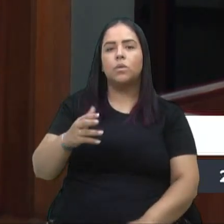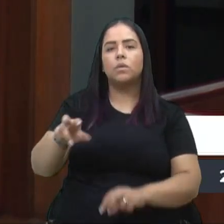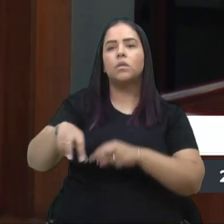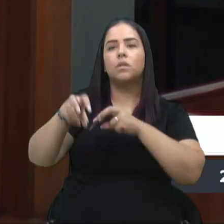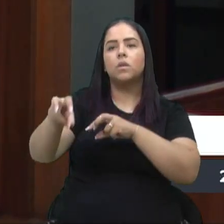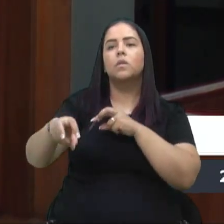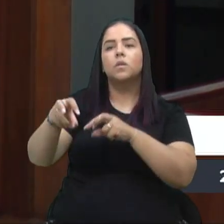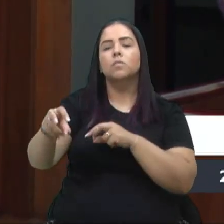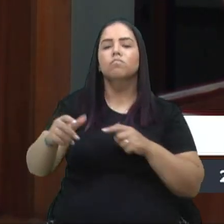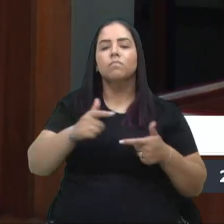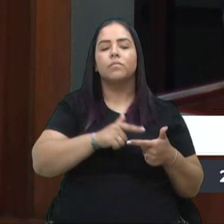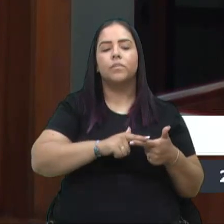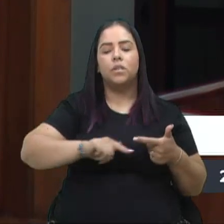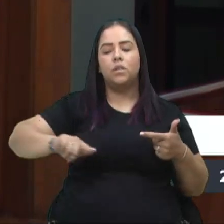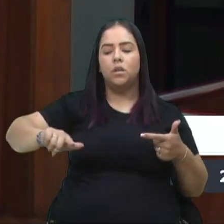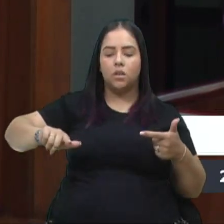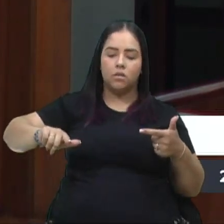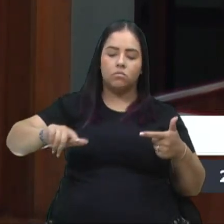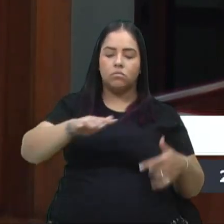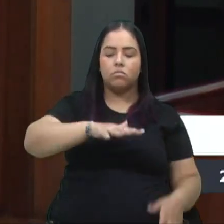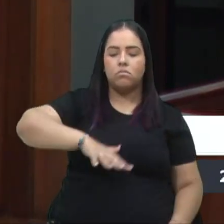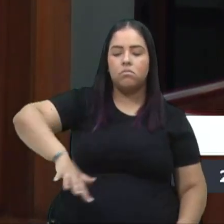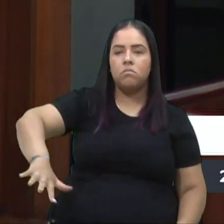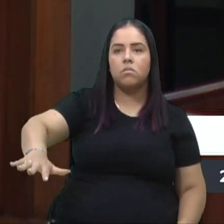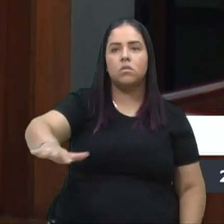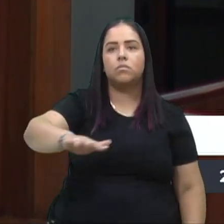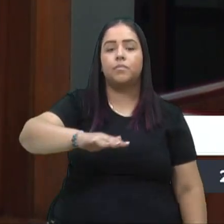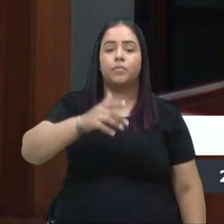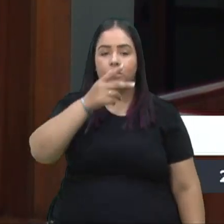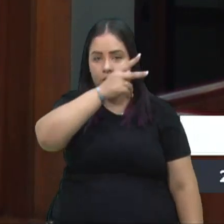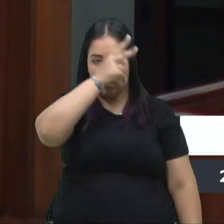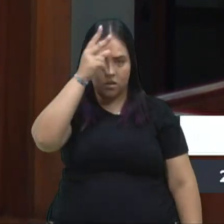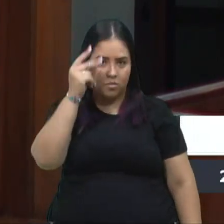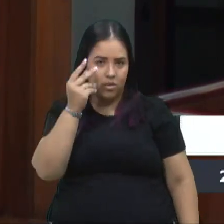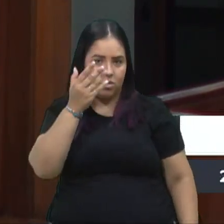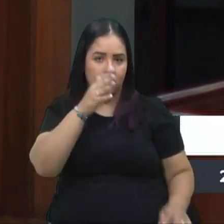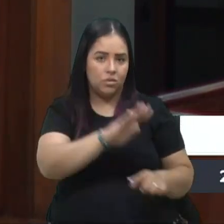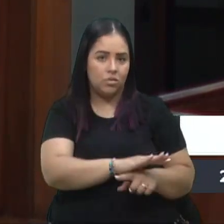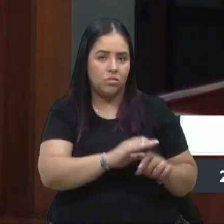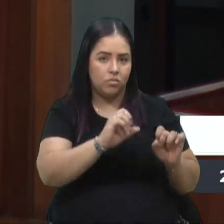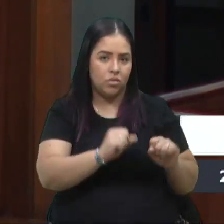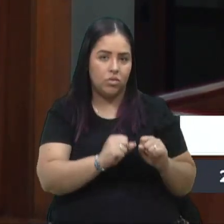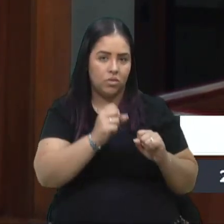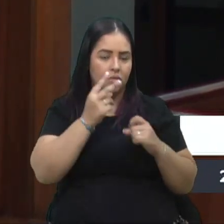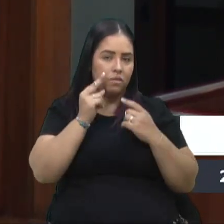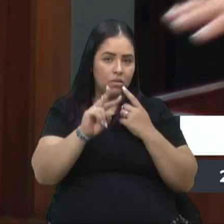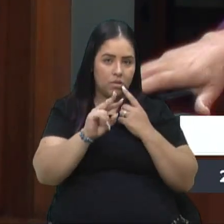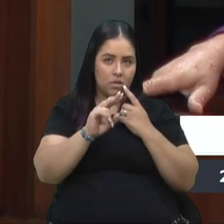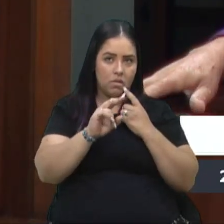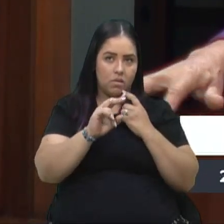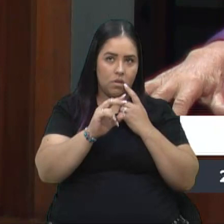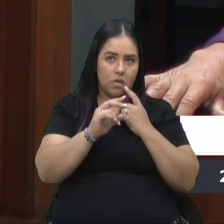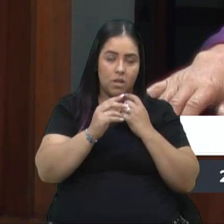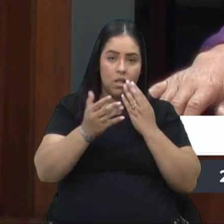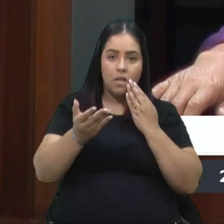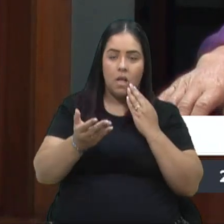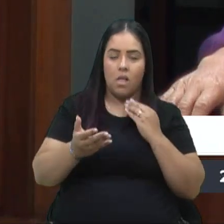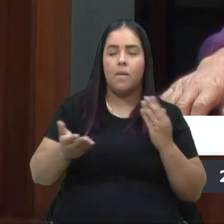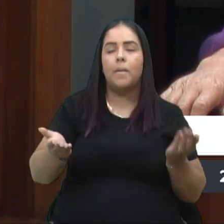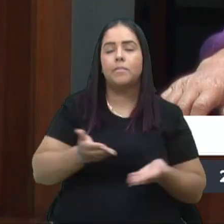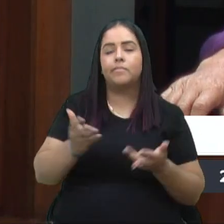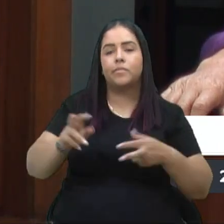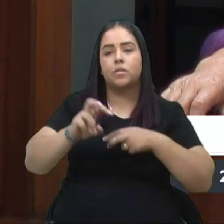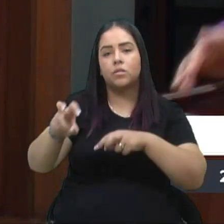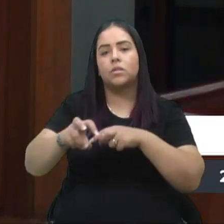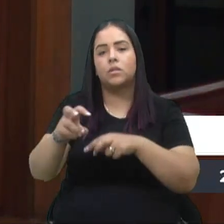fracionamento de área e o município contribuiu pode ser visto Nesse quesito e agora o agricultor lá no fundo